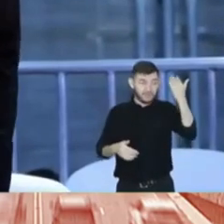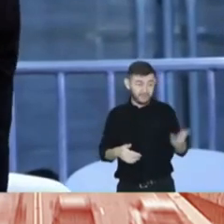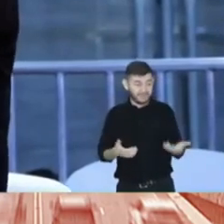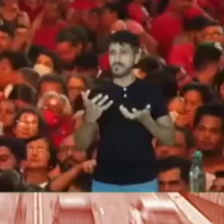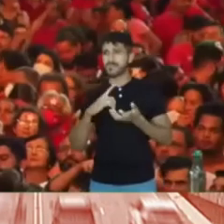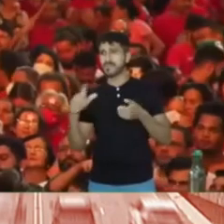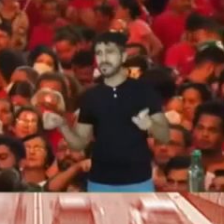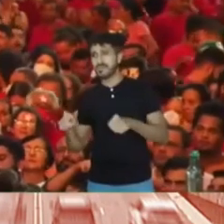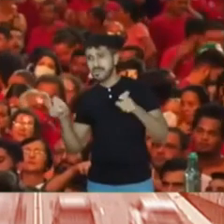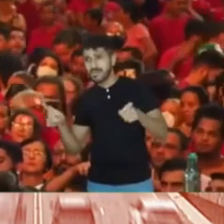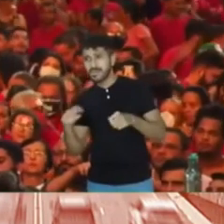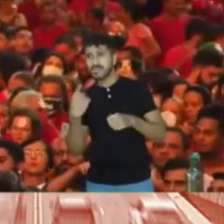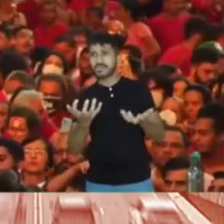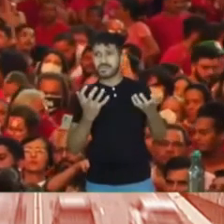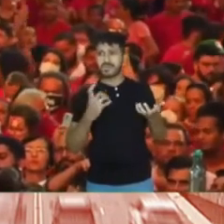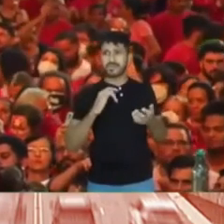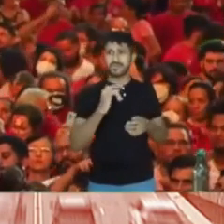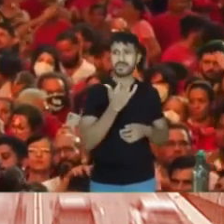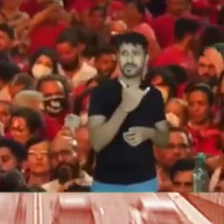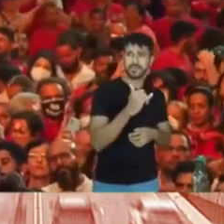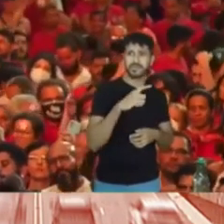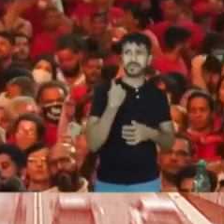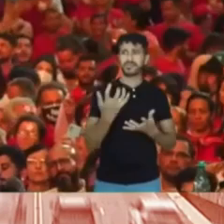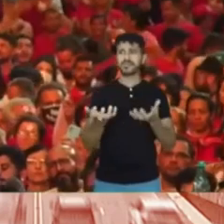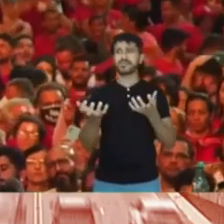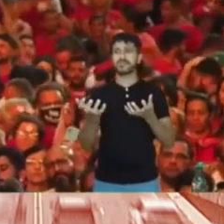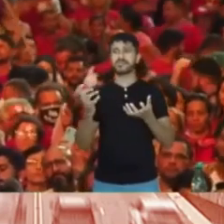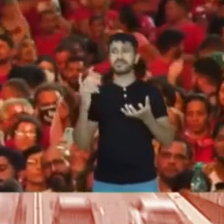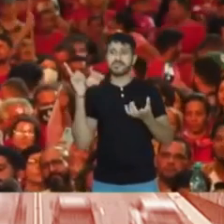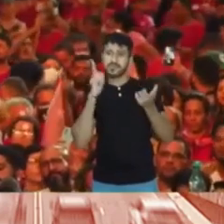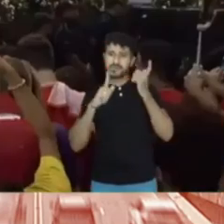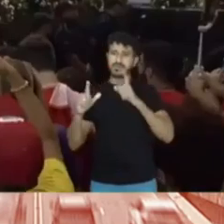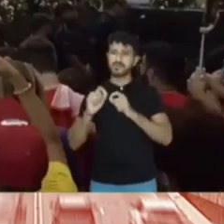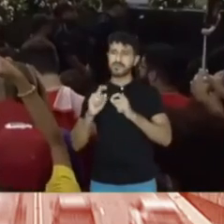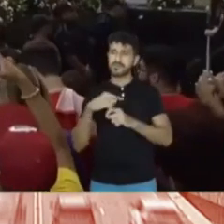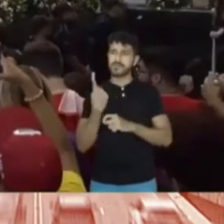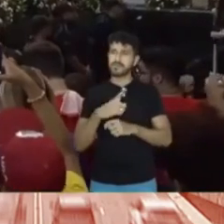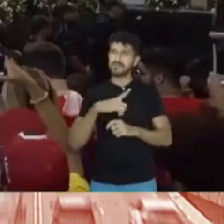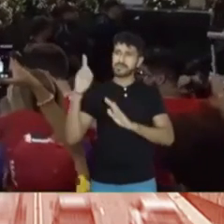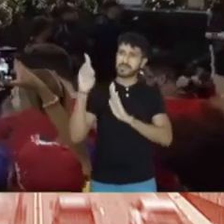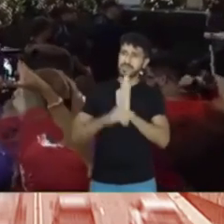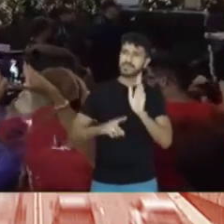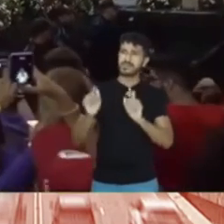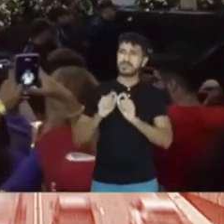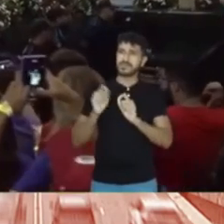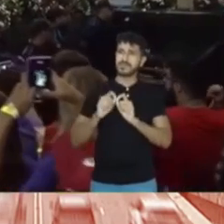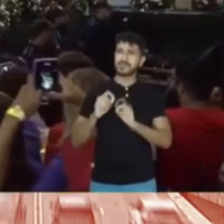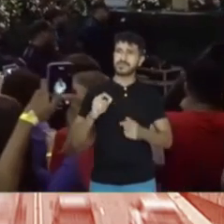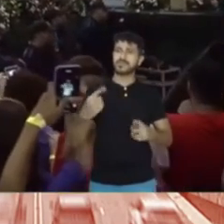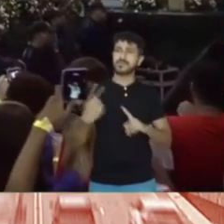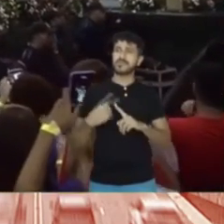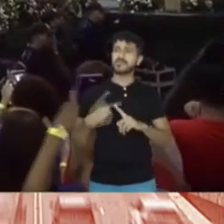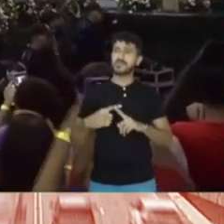campanha, e que é o tom que o Lula vai adotar provavelmente no debate, em caso não se vença no